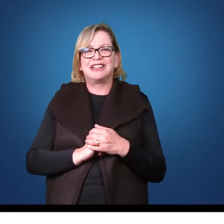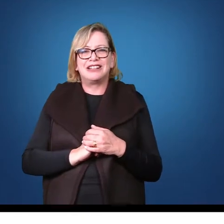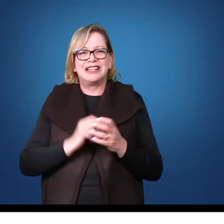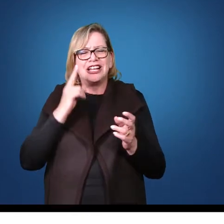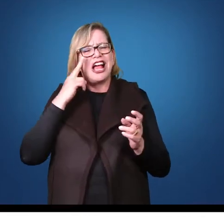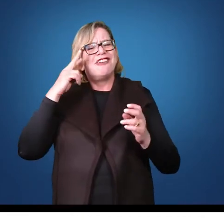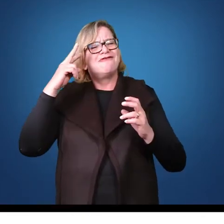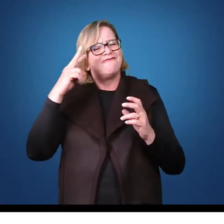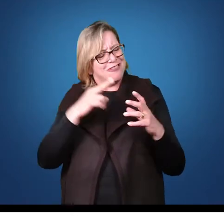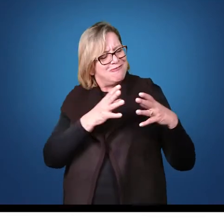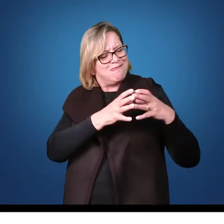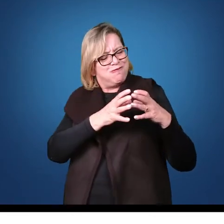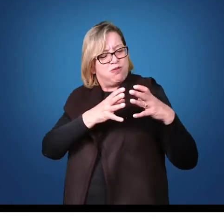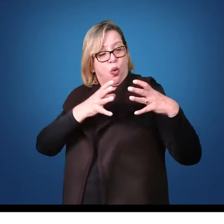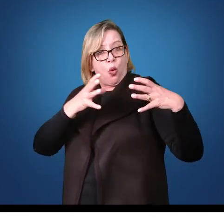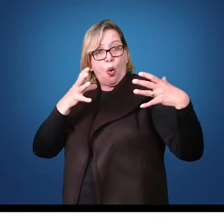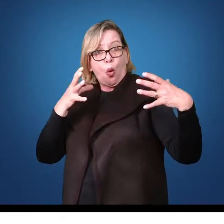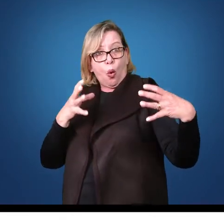Vejam só.